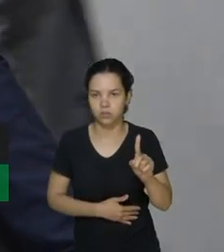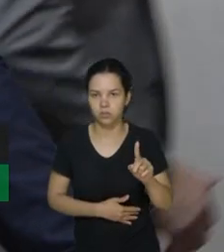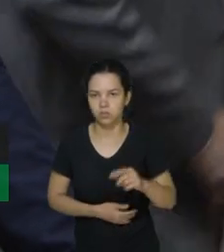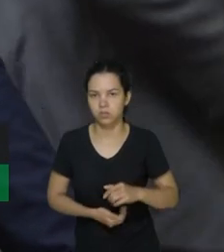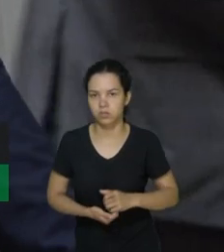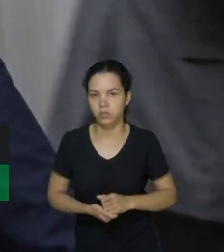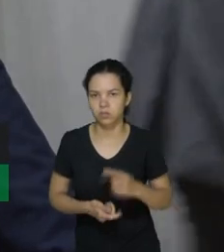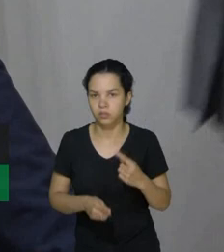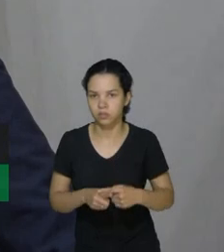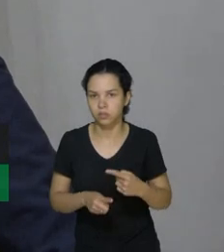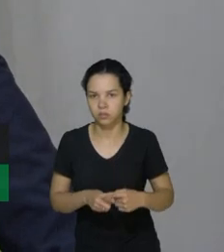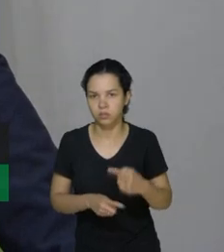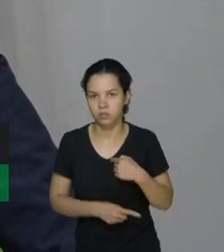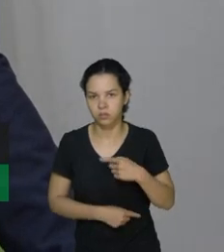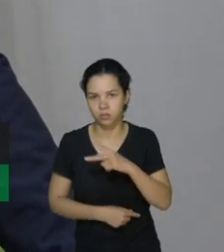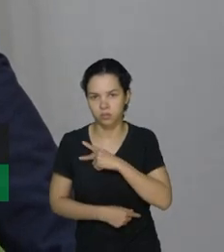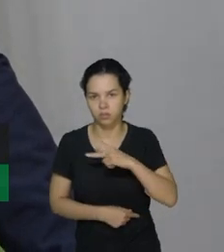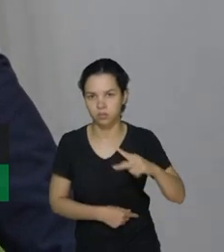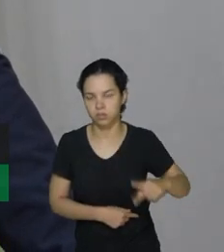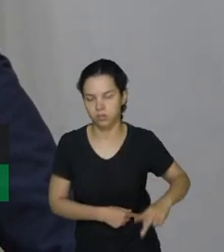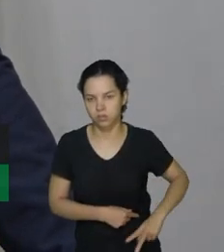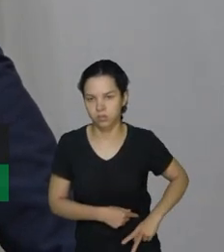Porque eu não vi o meu presidente eleito.